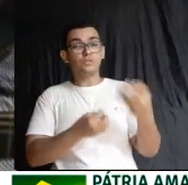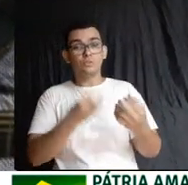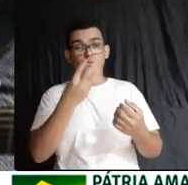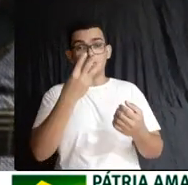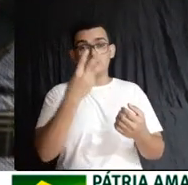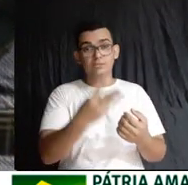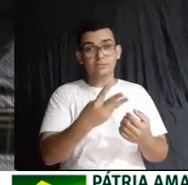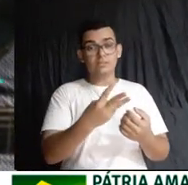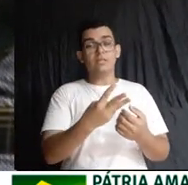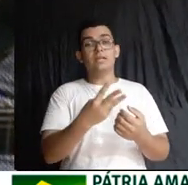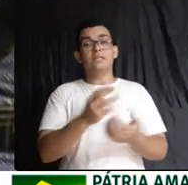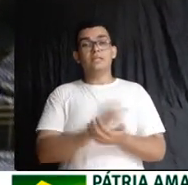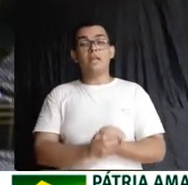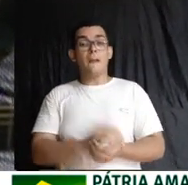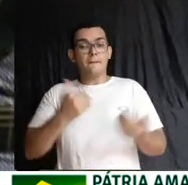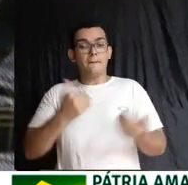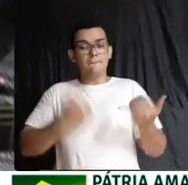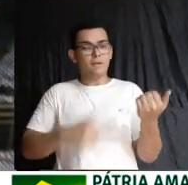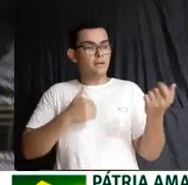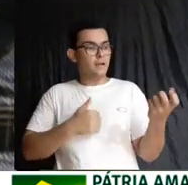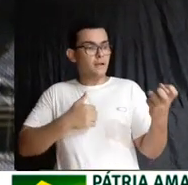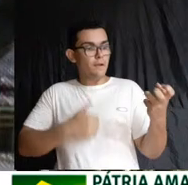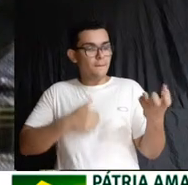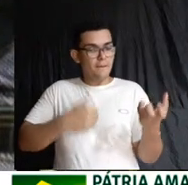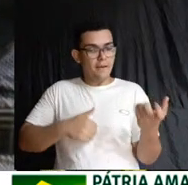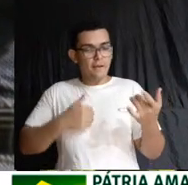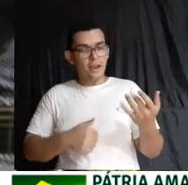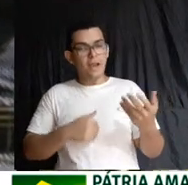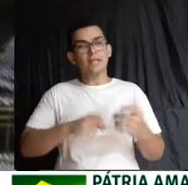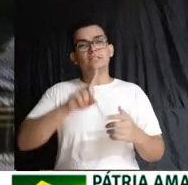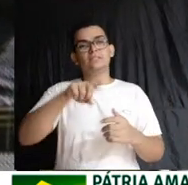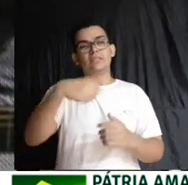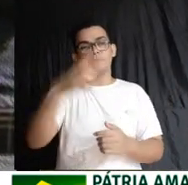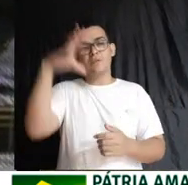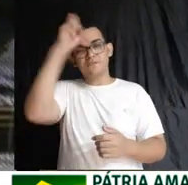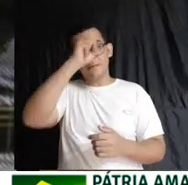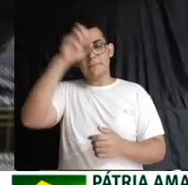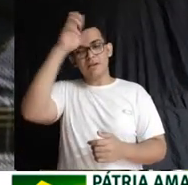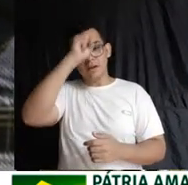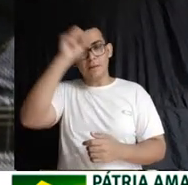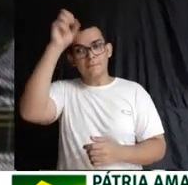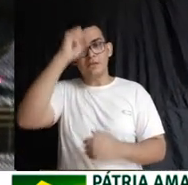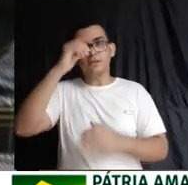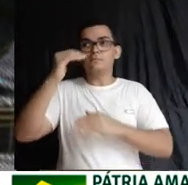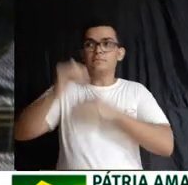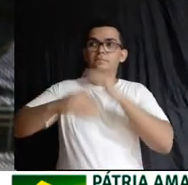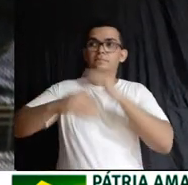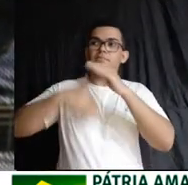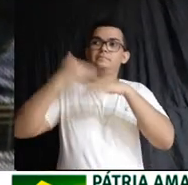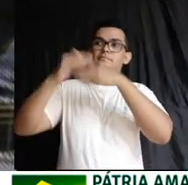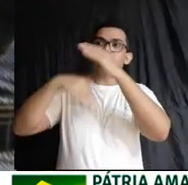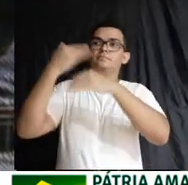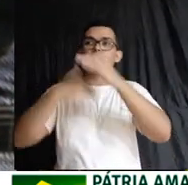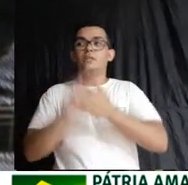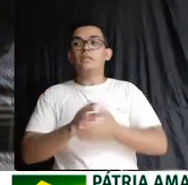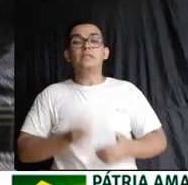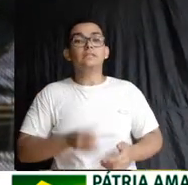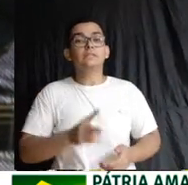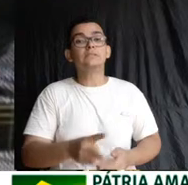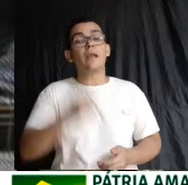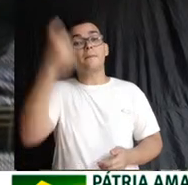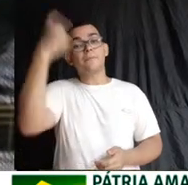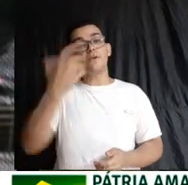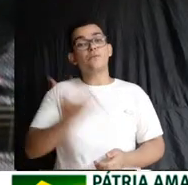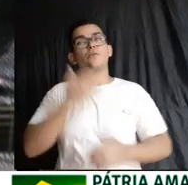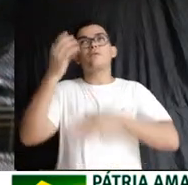resto eu me empenhei e fui em busca de estar aprendendo. Né? A gente nunca aprende tudo, mas a gente está sempre aí para evoluir, né? Então é